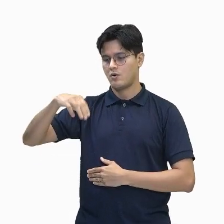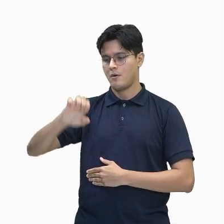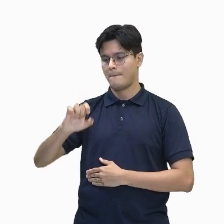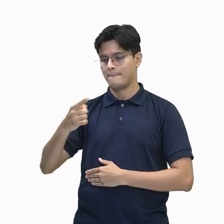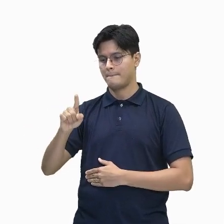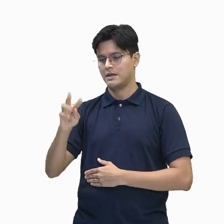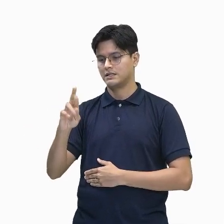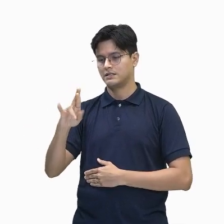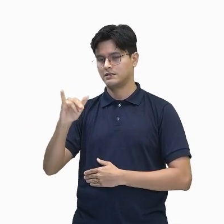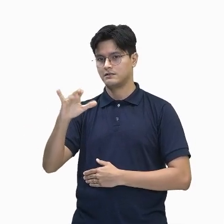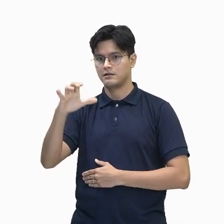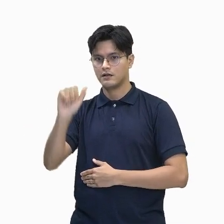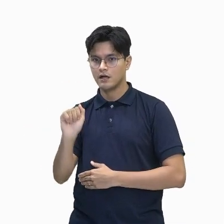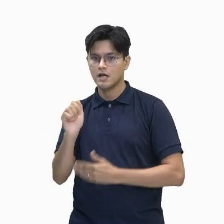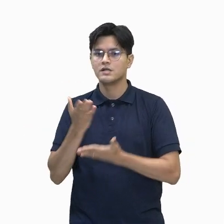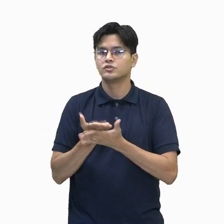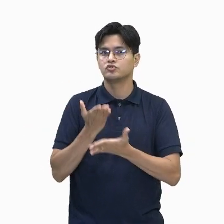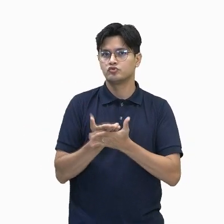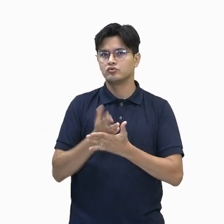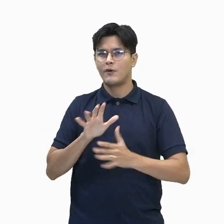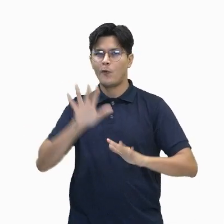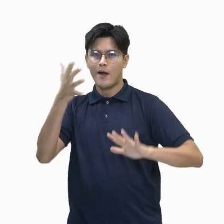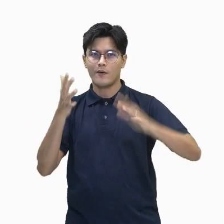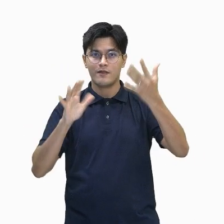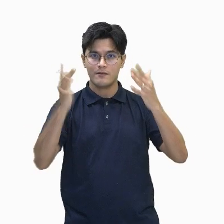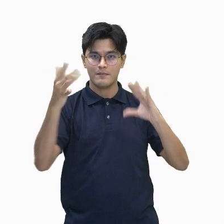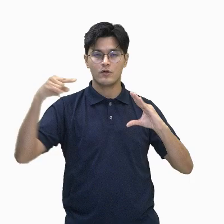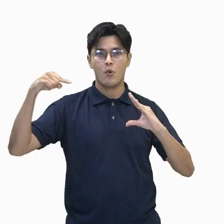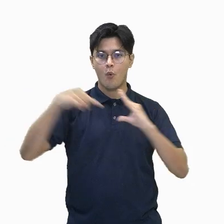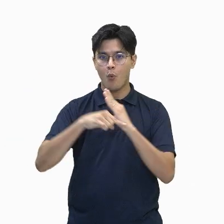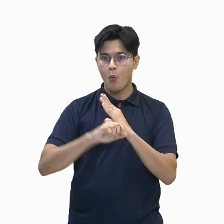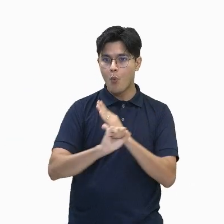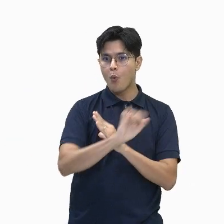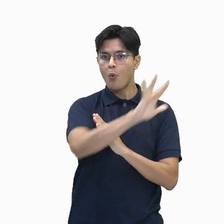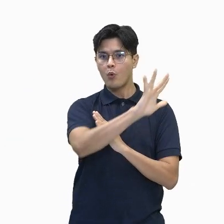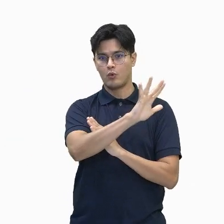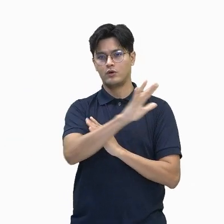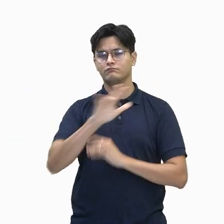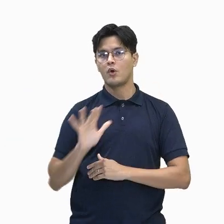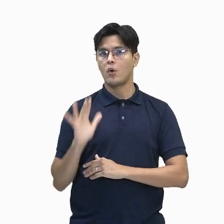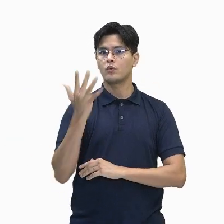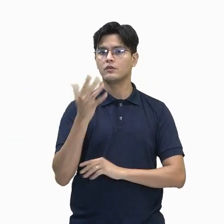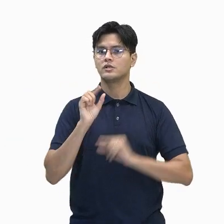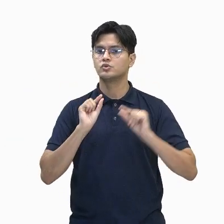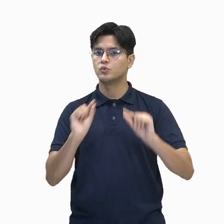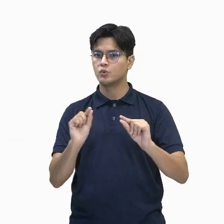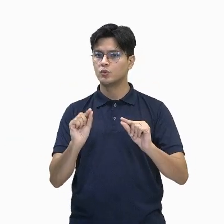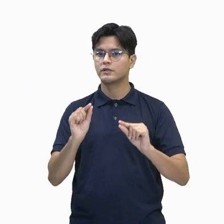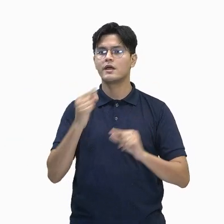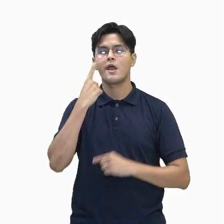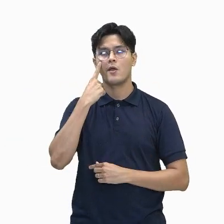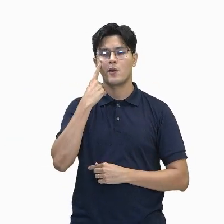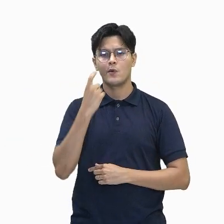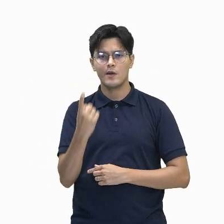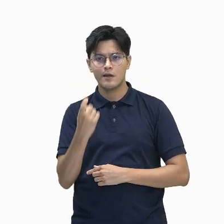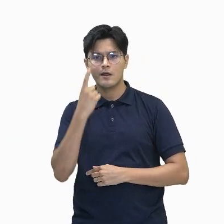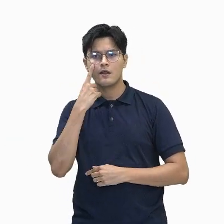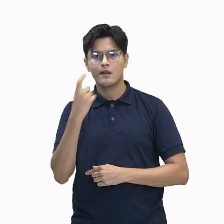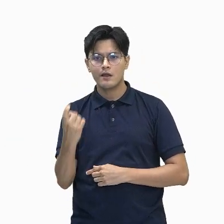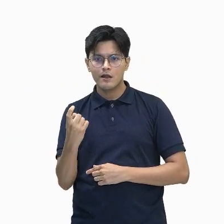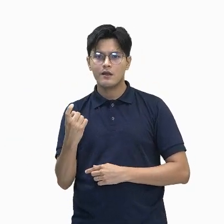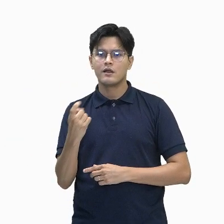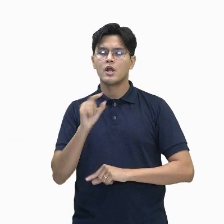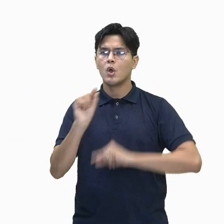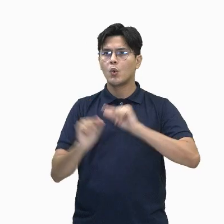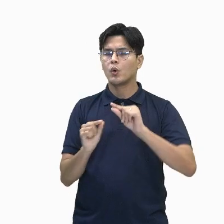estuda os fenômenos ópticos em que apresentam interesse as trajetórias